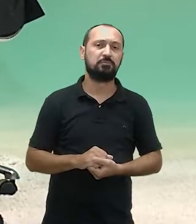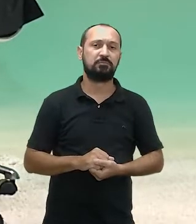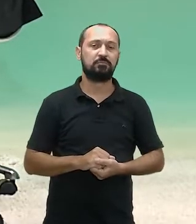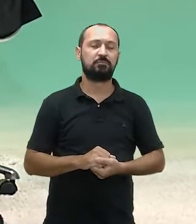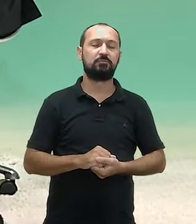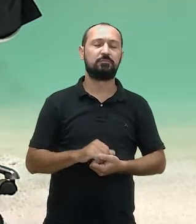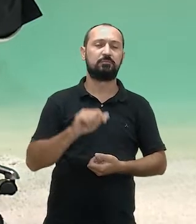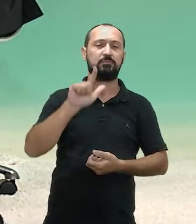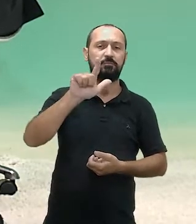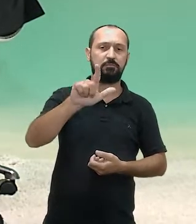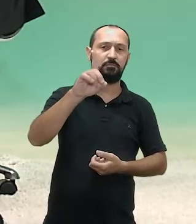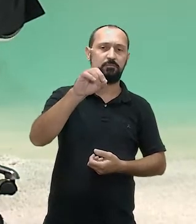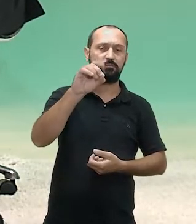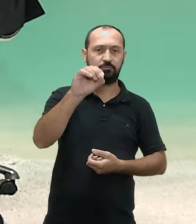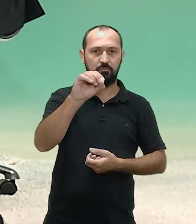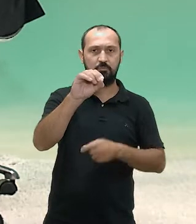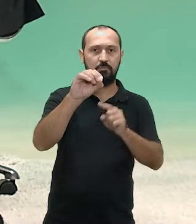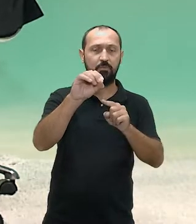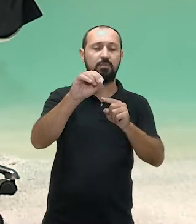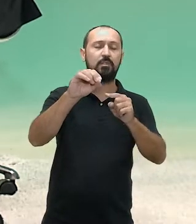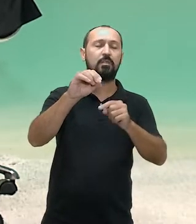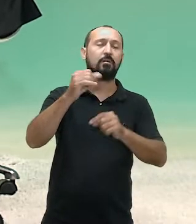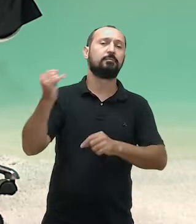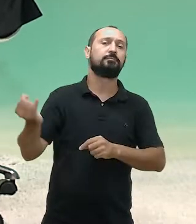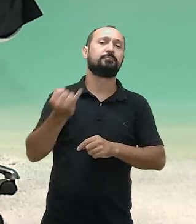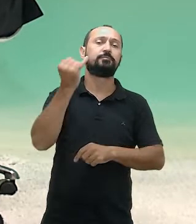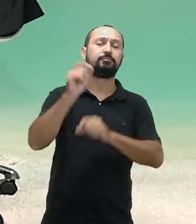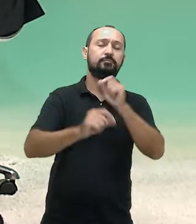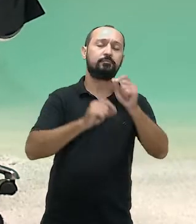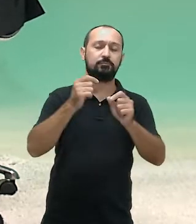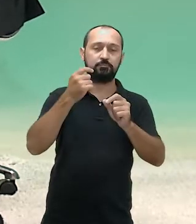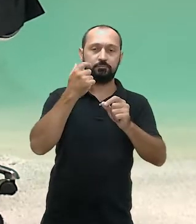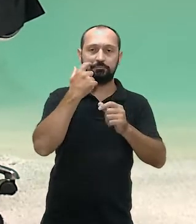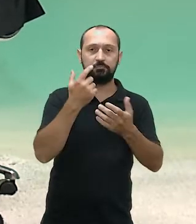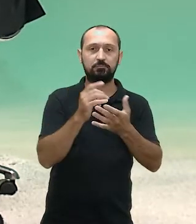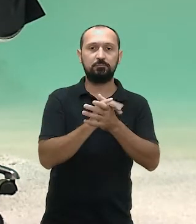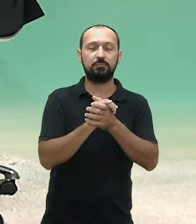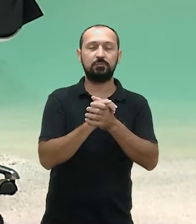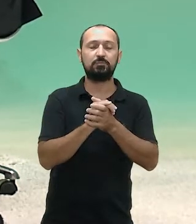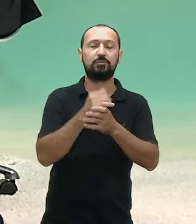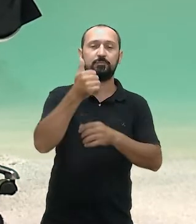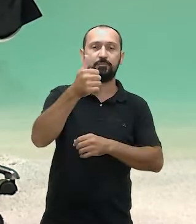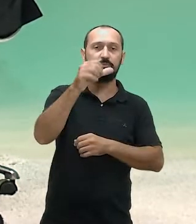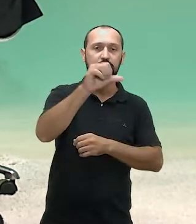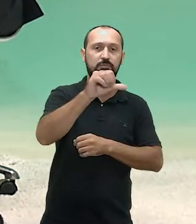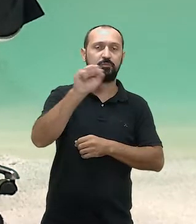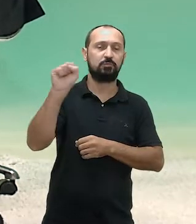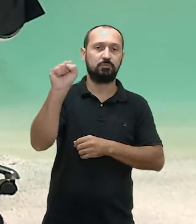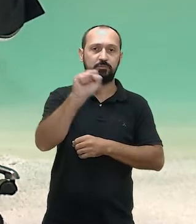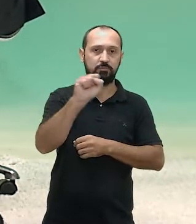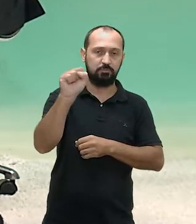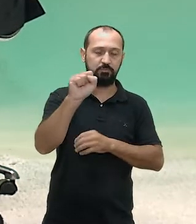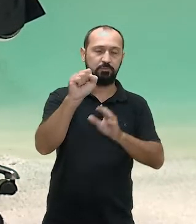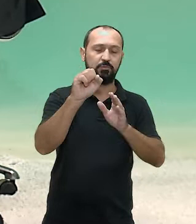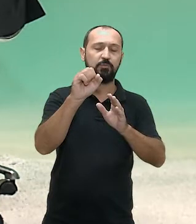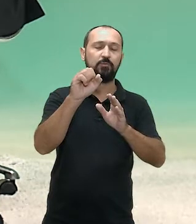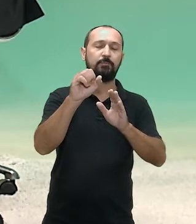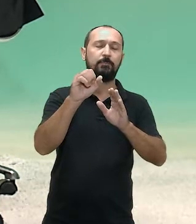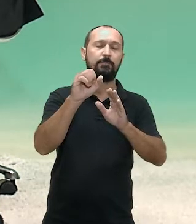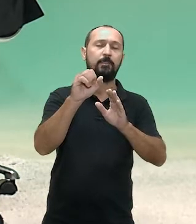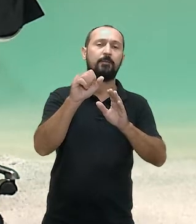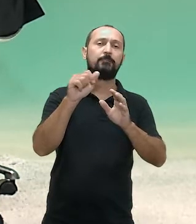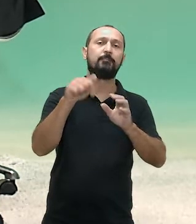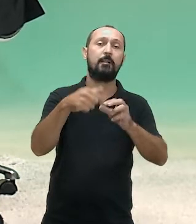A LDO ela é tão importante, né, que o Constituinte de 88, na nossa Constituição não é diferente,